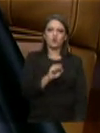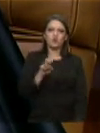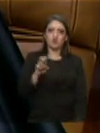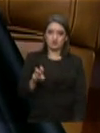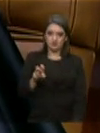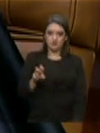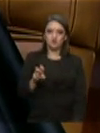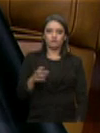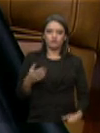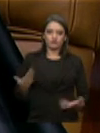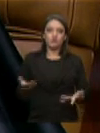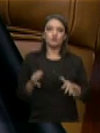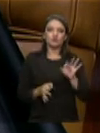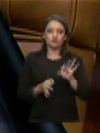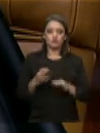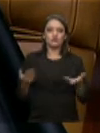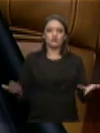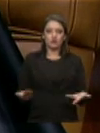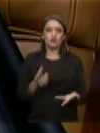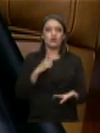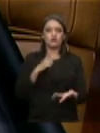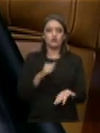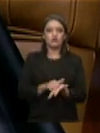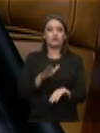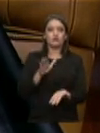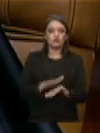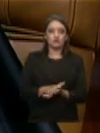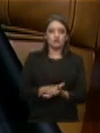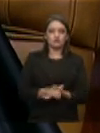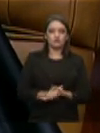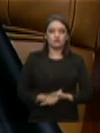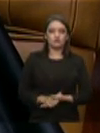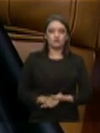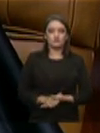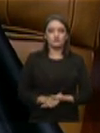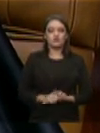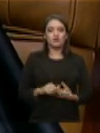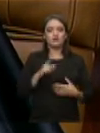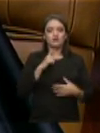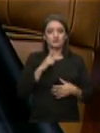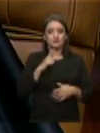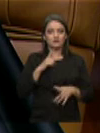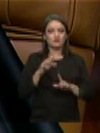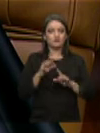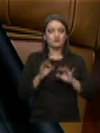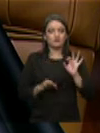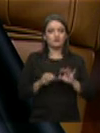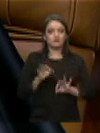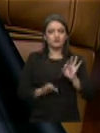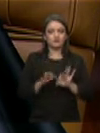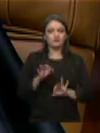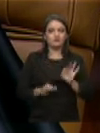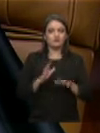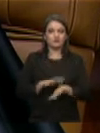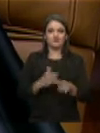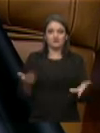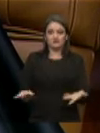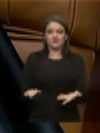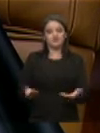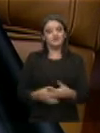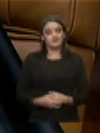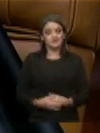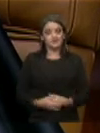885, ou seja, da ata do julgamento de ambos os recursos que estamos a deliberar neste exato momento.